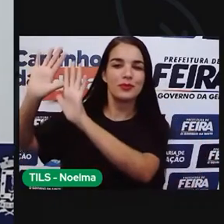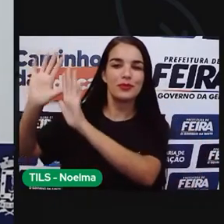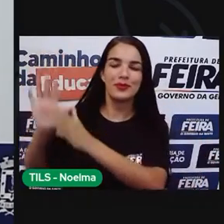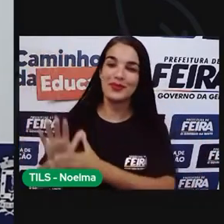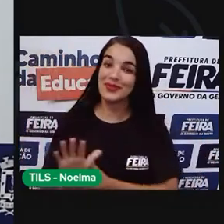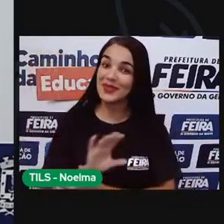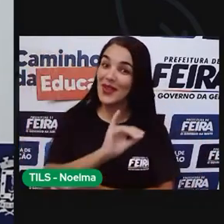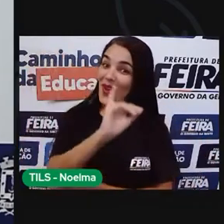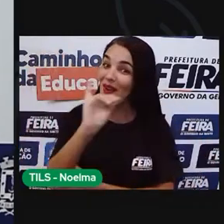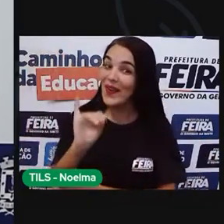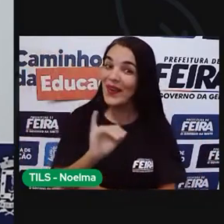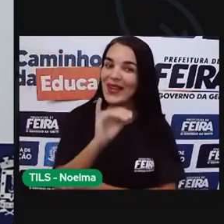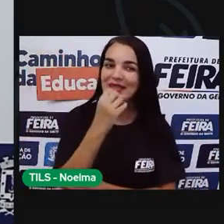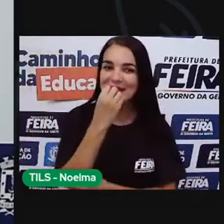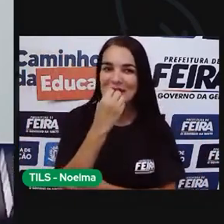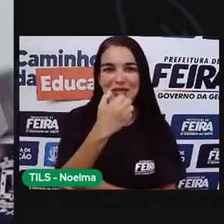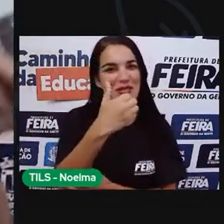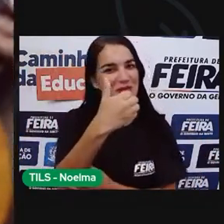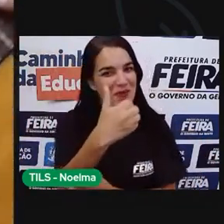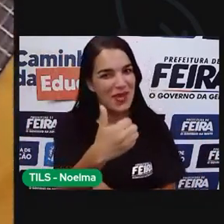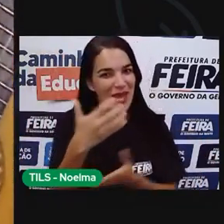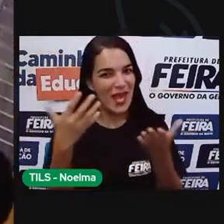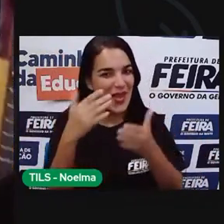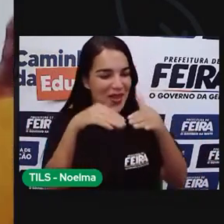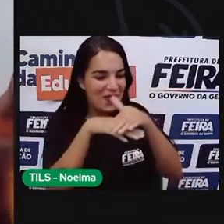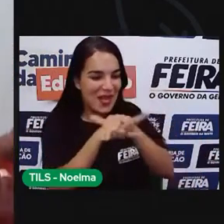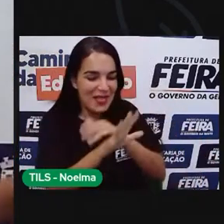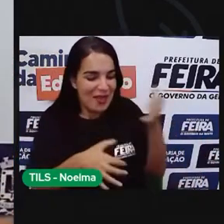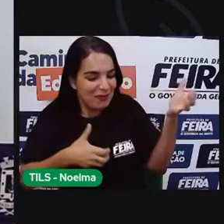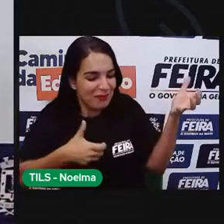Oi, gente, tudo bem? Deixa eu guardar o violão aqui.